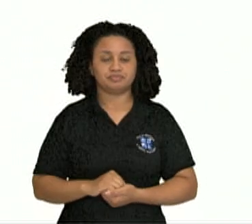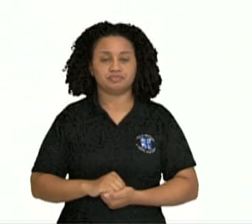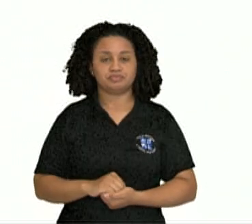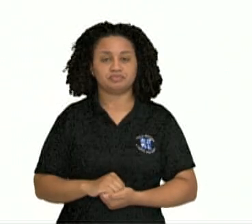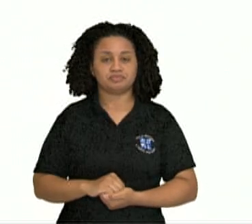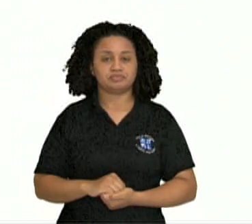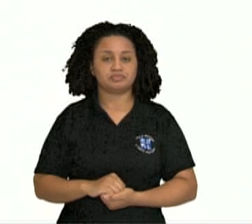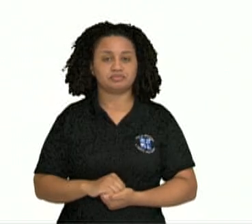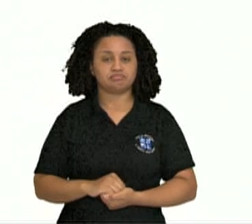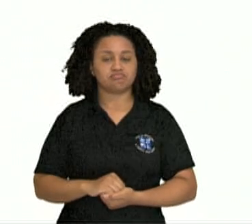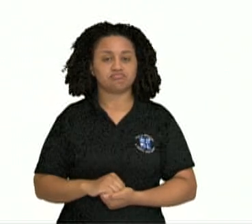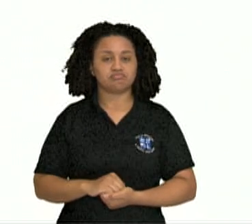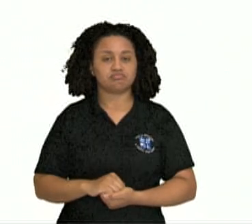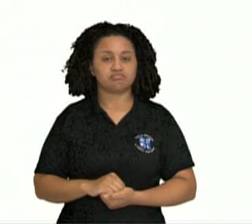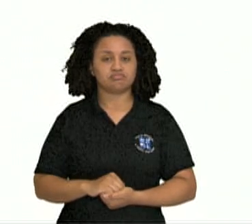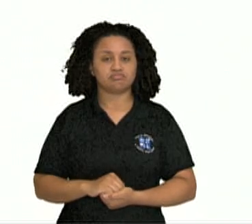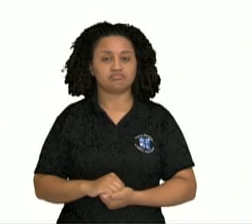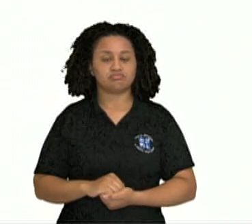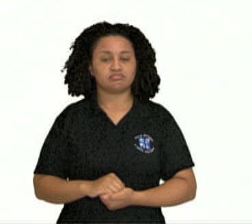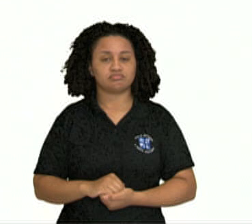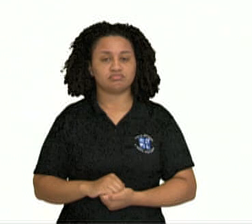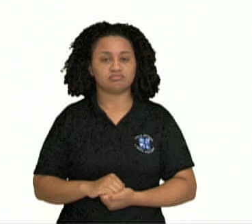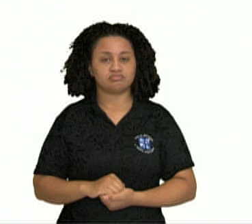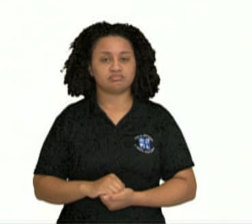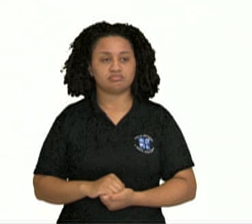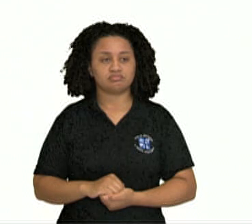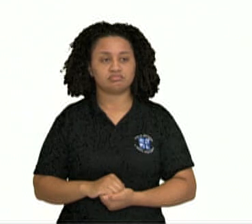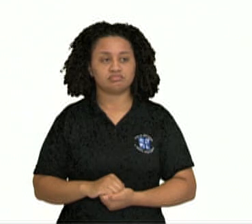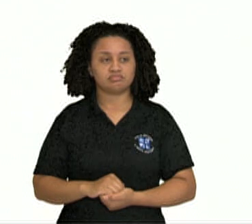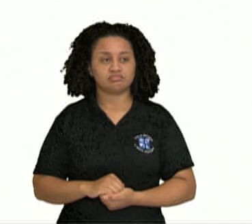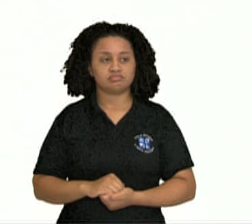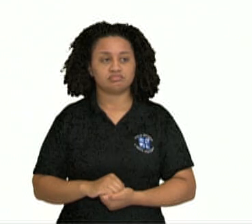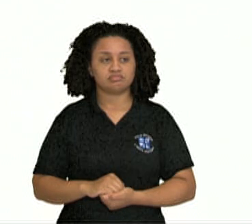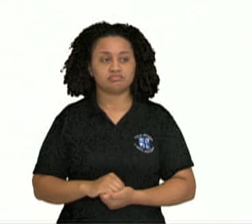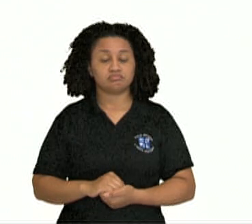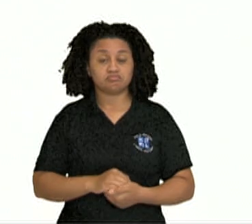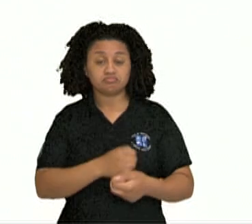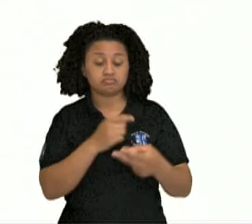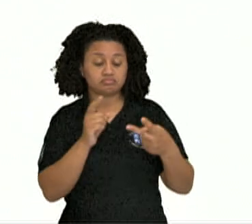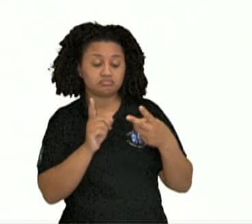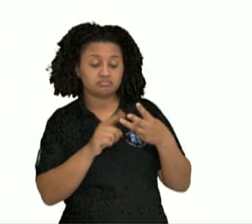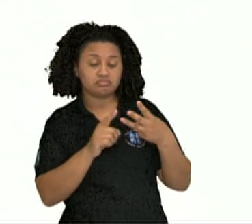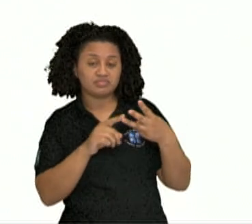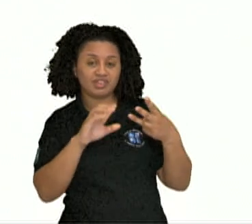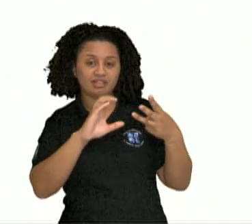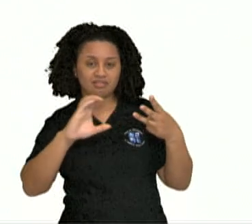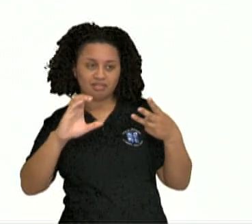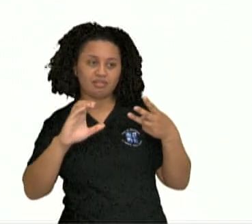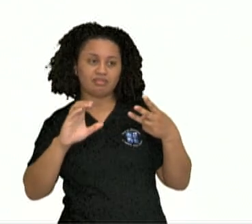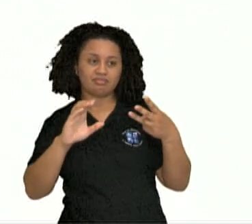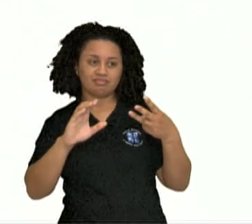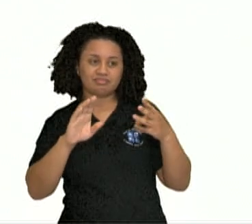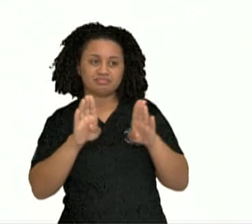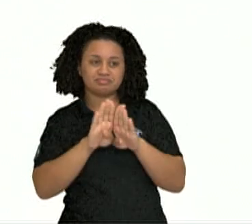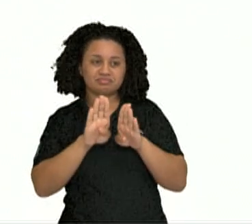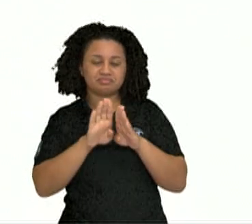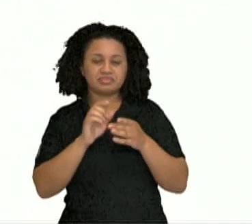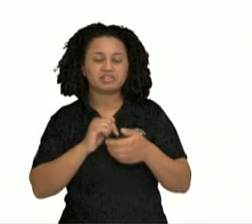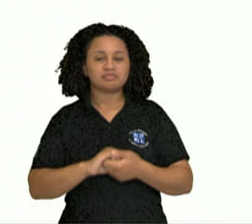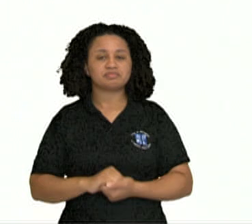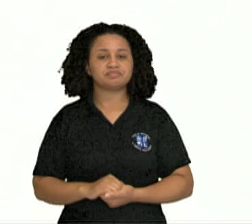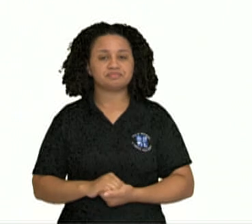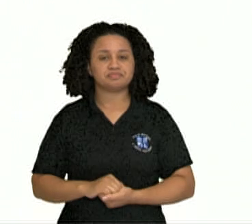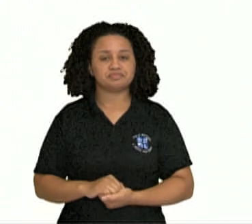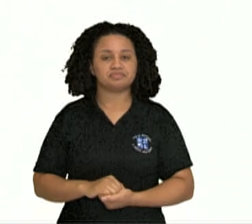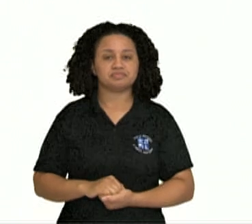a ironia. Que efecto produz? Em la C, em el primer párrafo, o autor